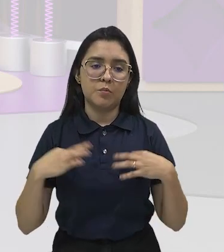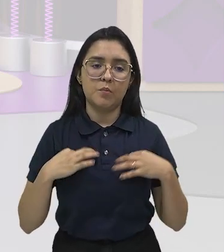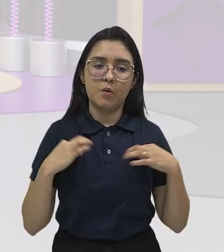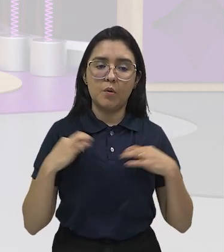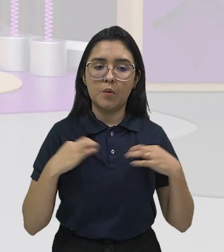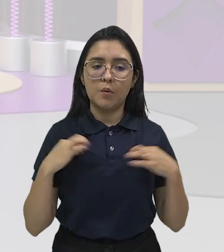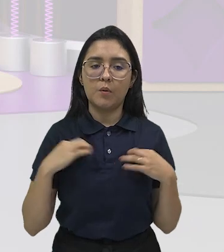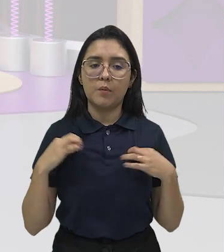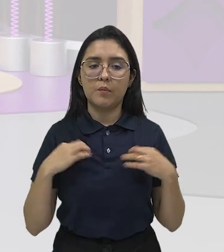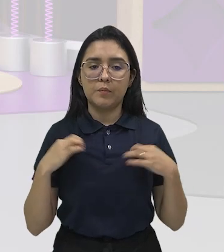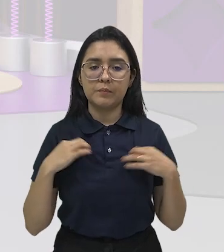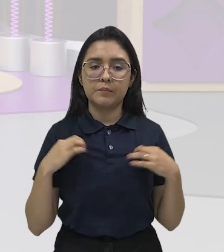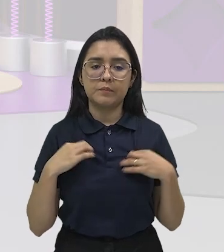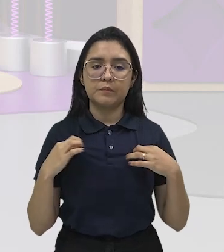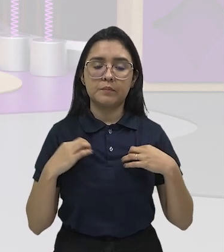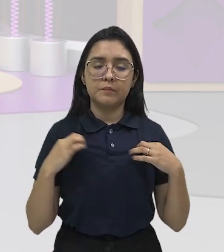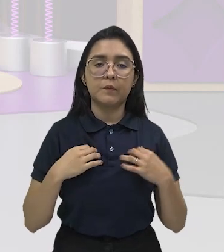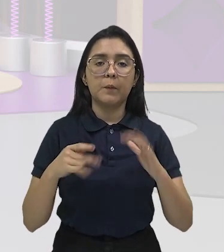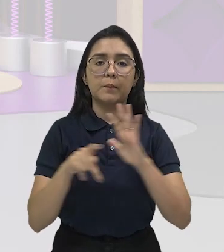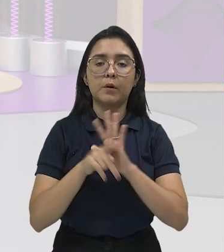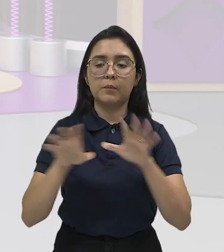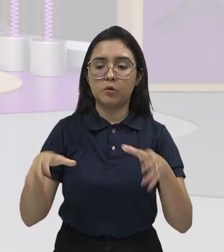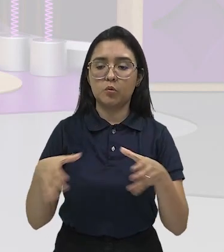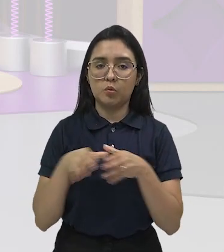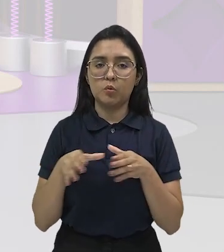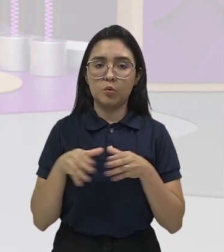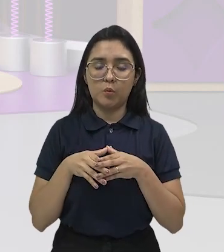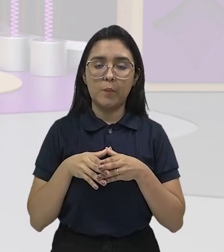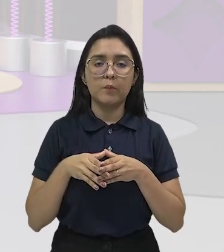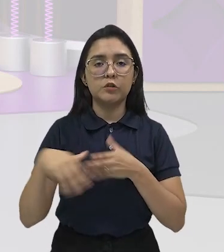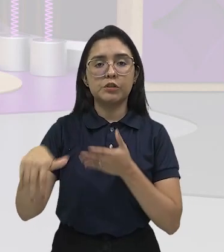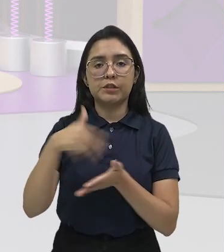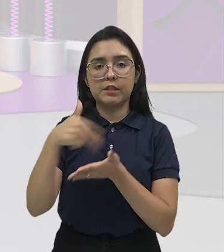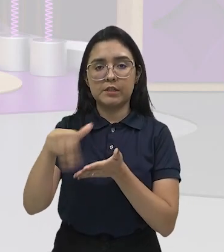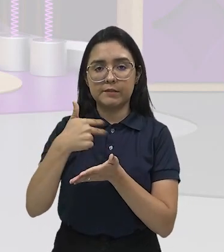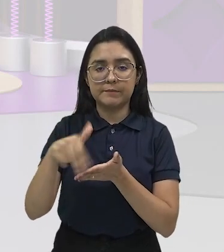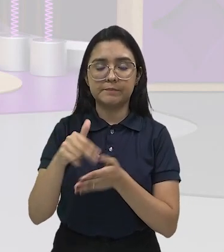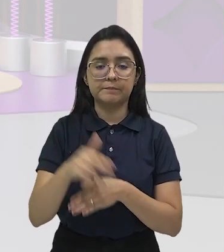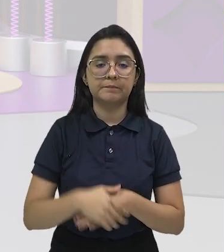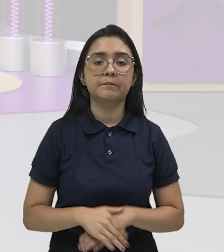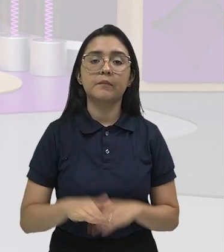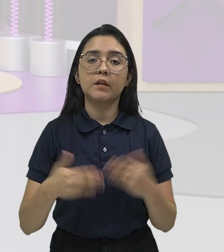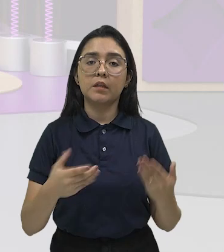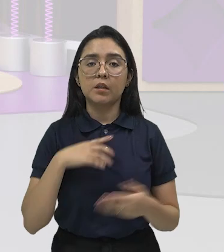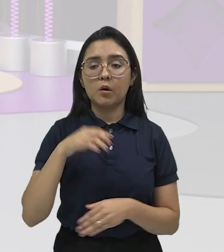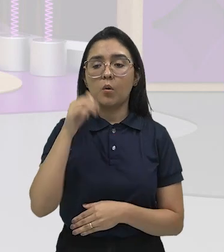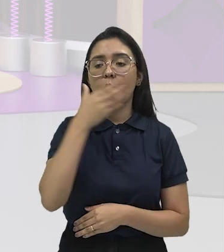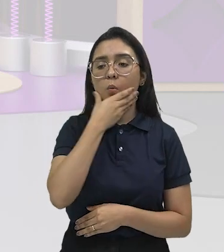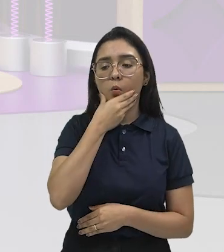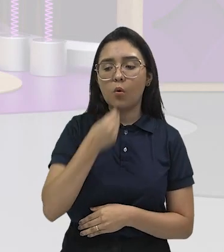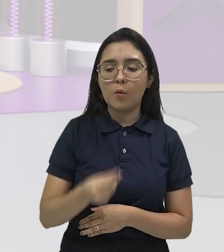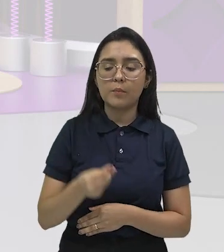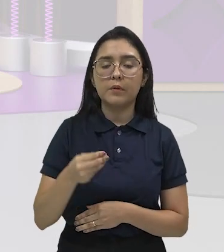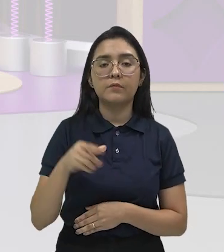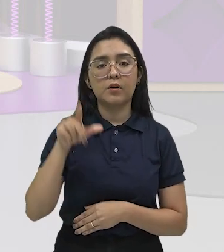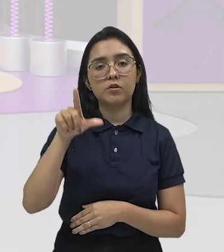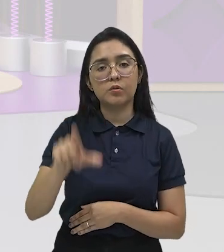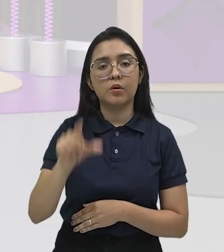suéter de sua equipe de dança. Então, veja bem as situações aí, ó. Ele vai ter que escolher